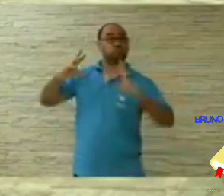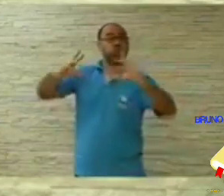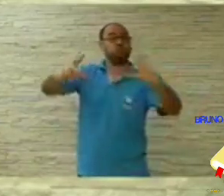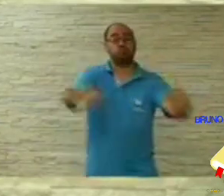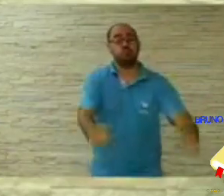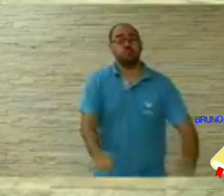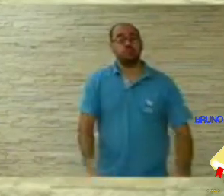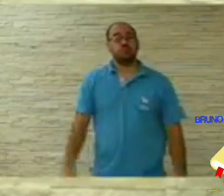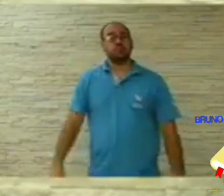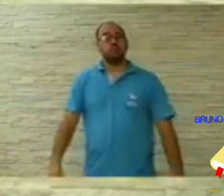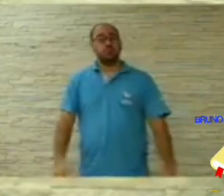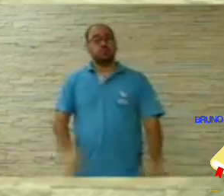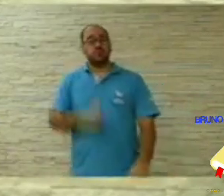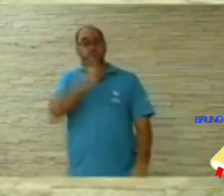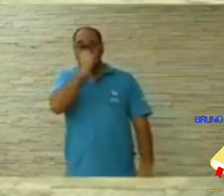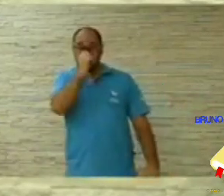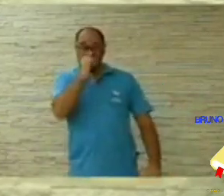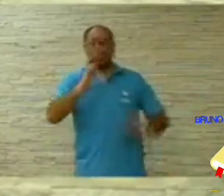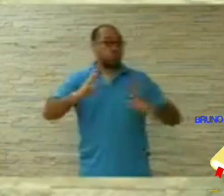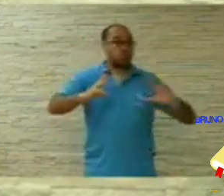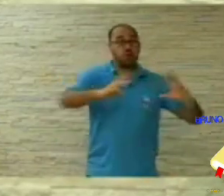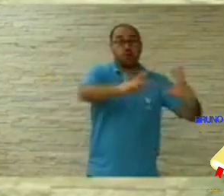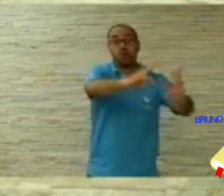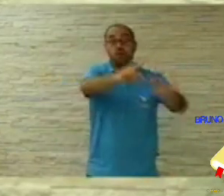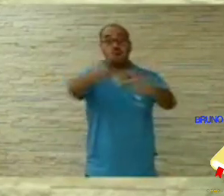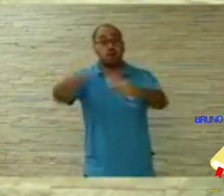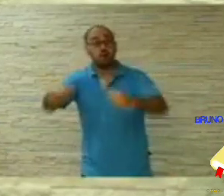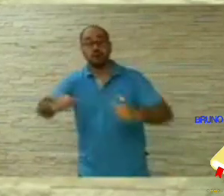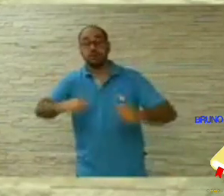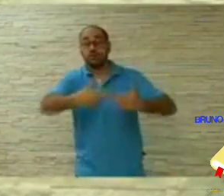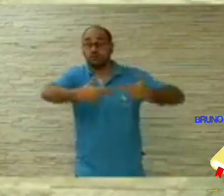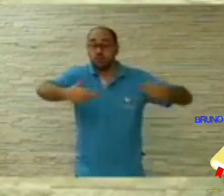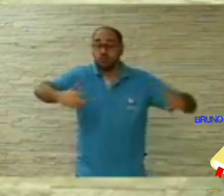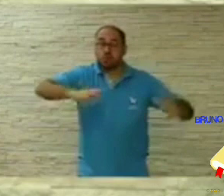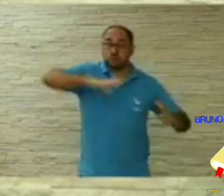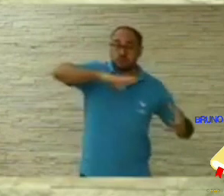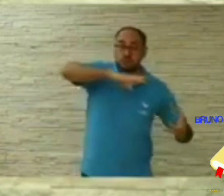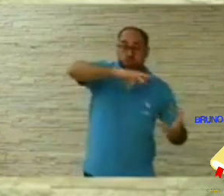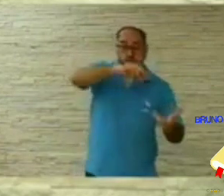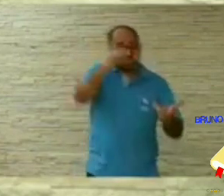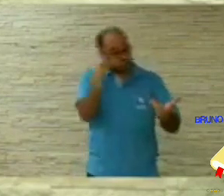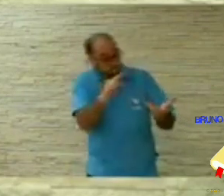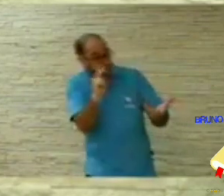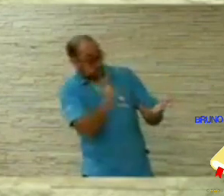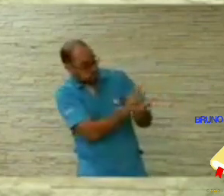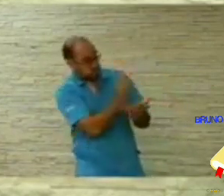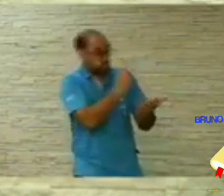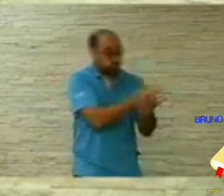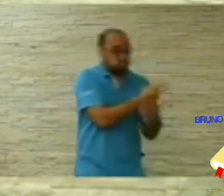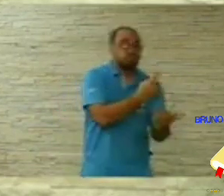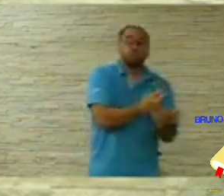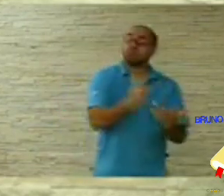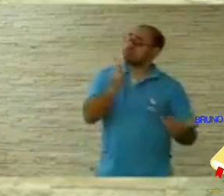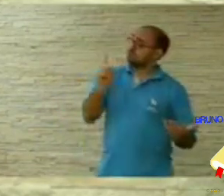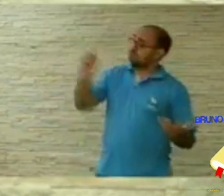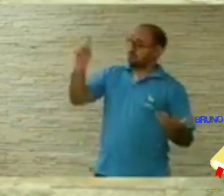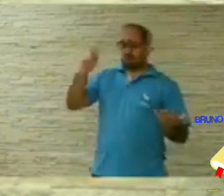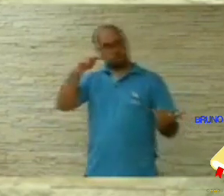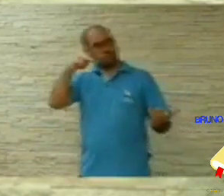as nações estão sob o controle de Deus. Naquela época, naquele contexto, as nações elas